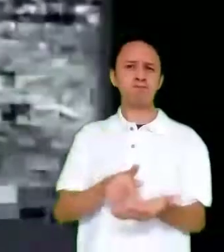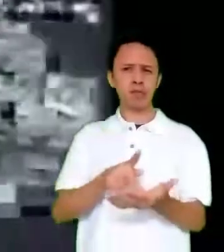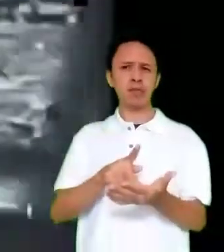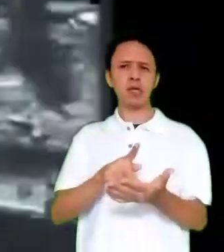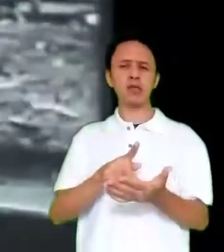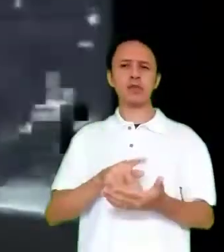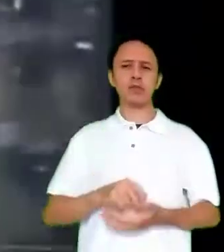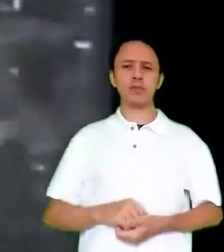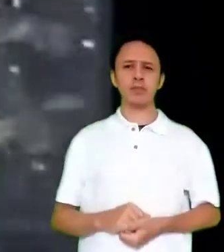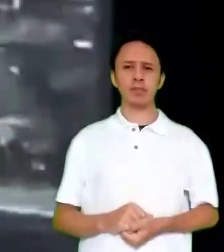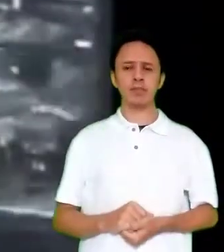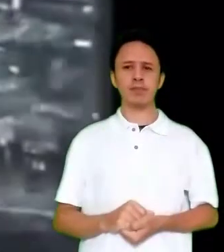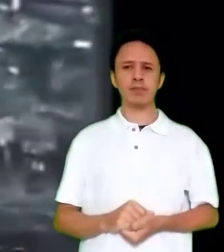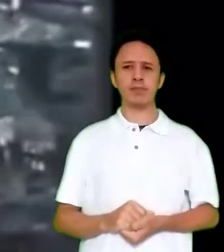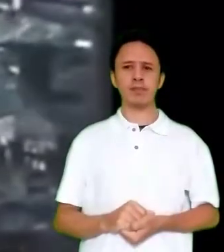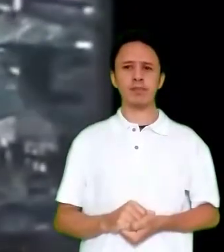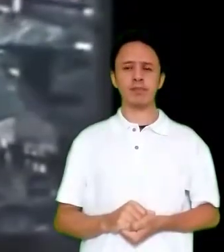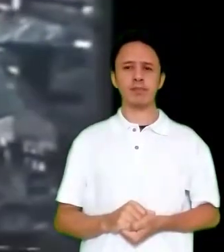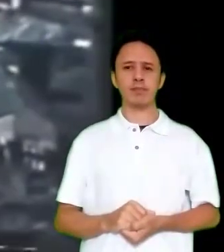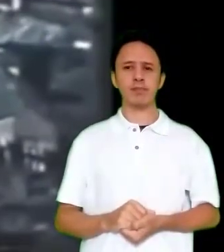fato consumado.